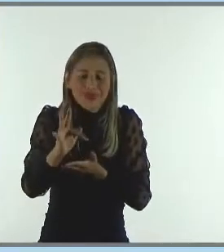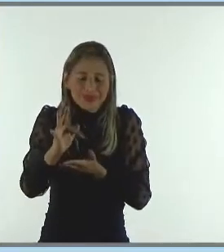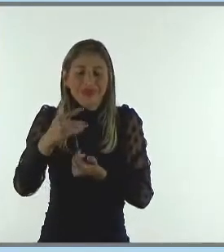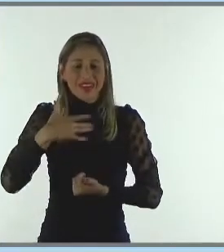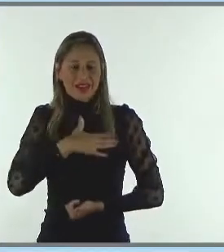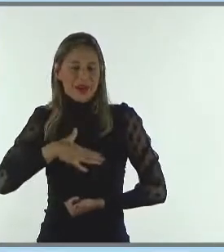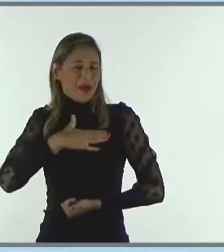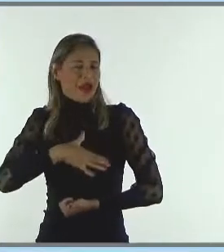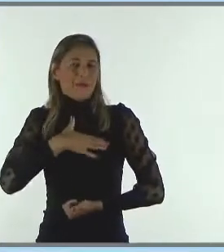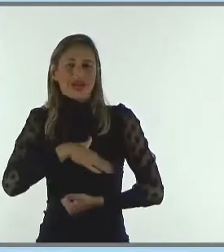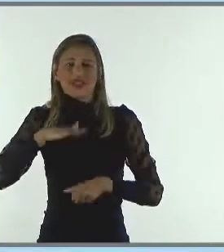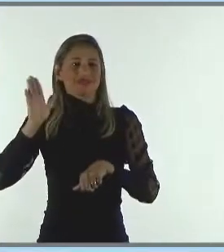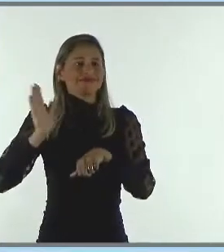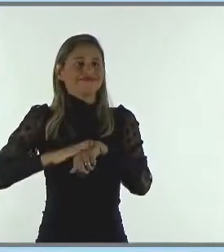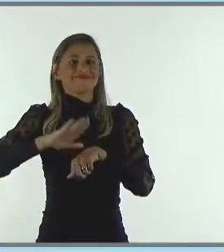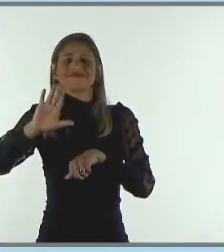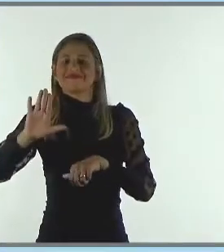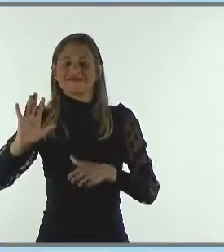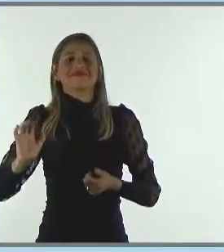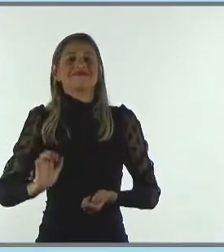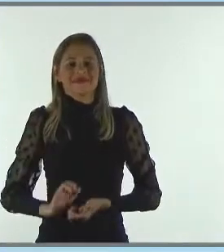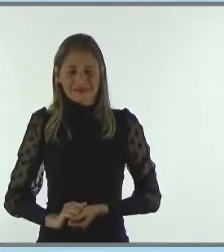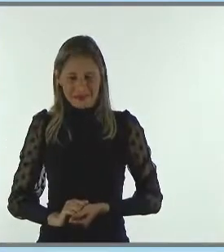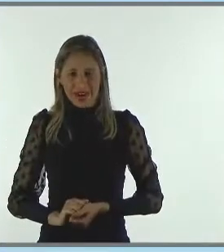prazer muito maior